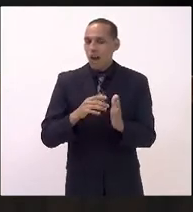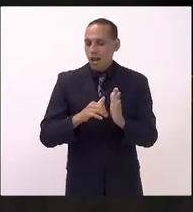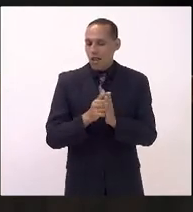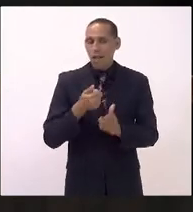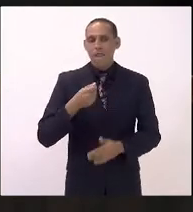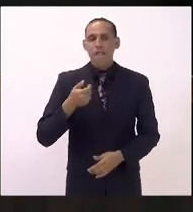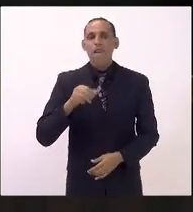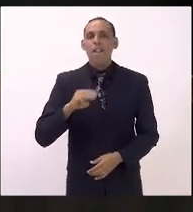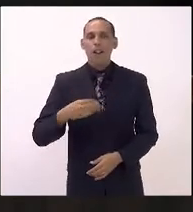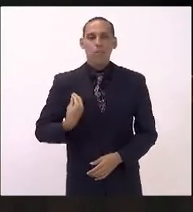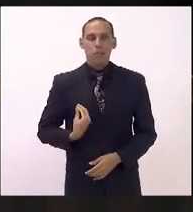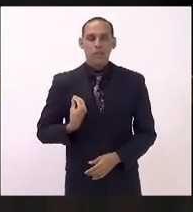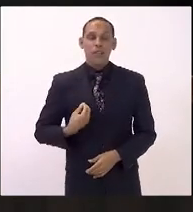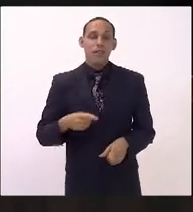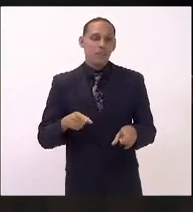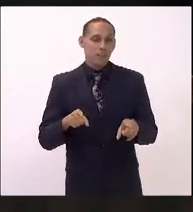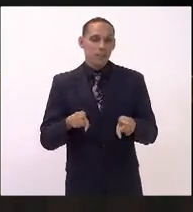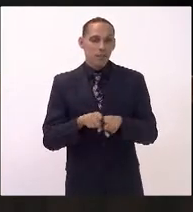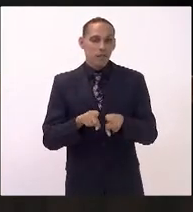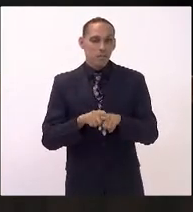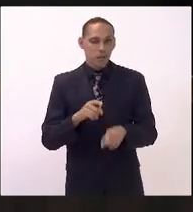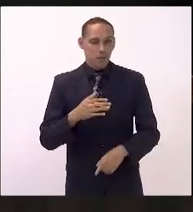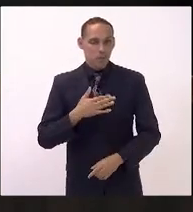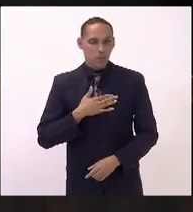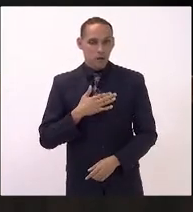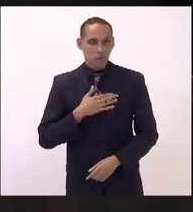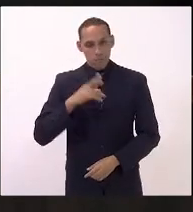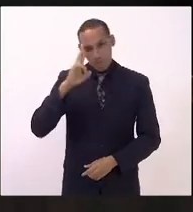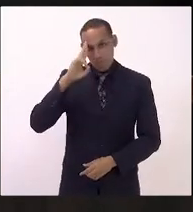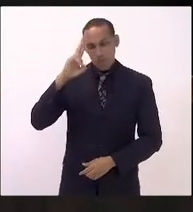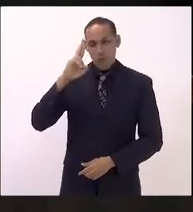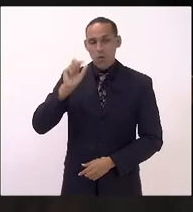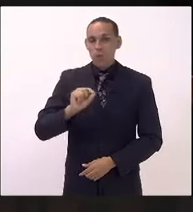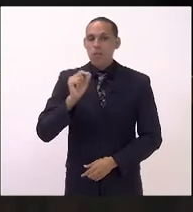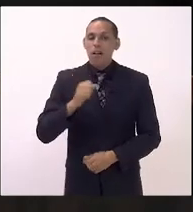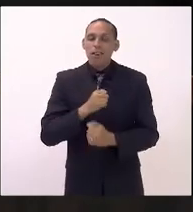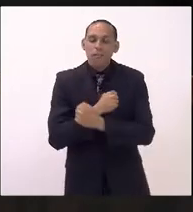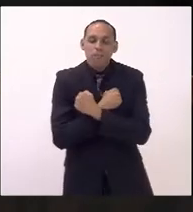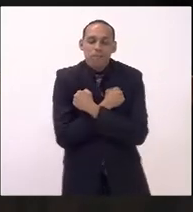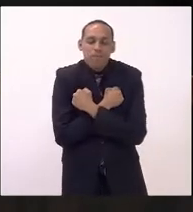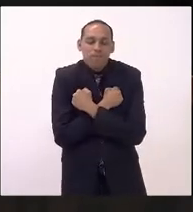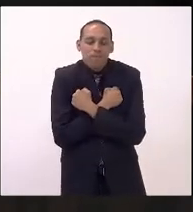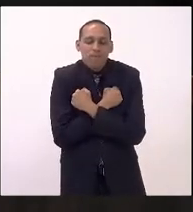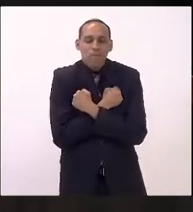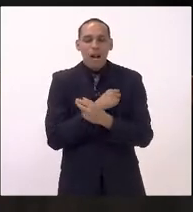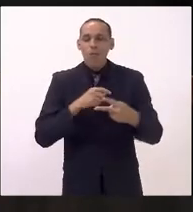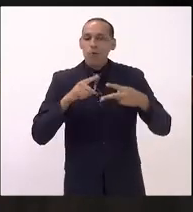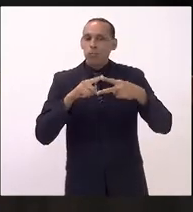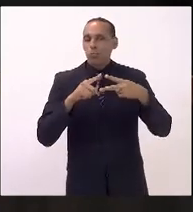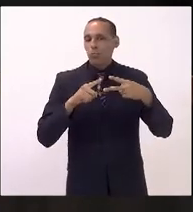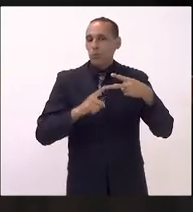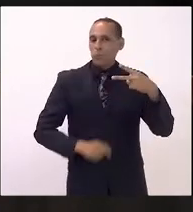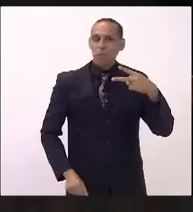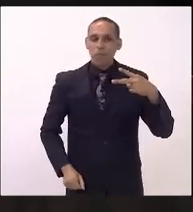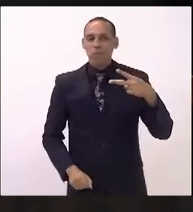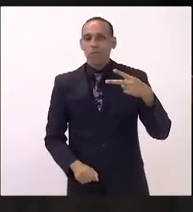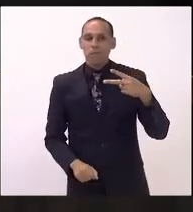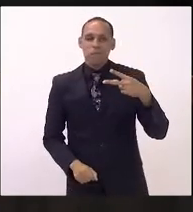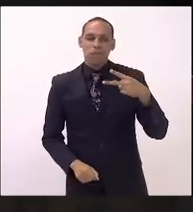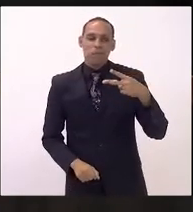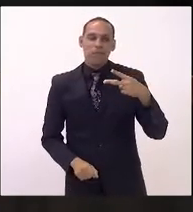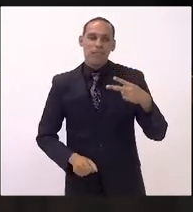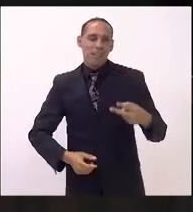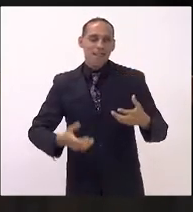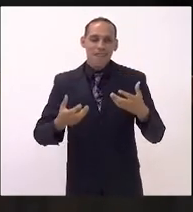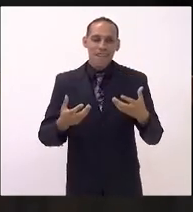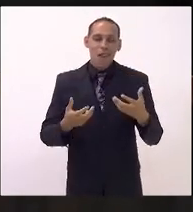mas cumpri aqui o meu dever de deixar aqui o abraço fraterno de duas pessoas que lhe querem